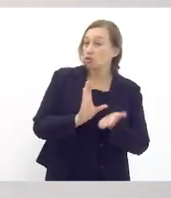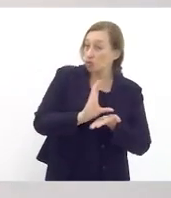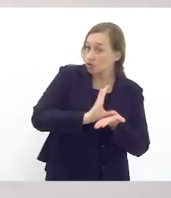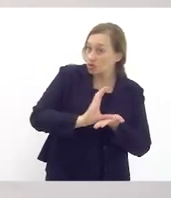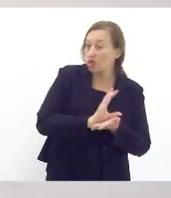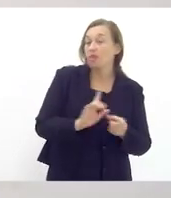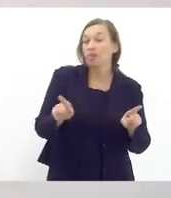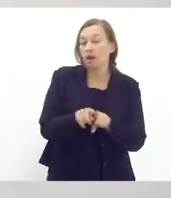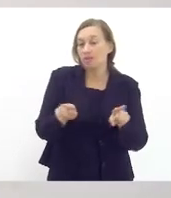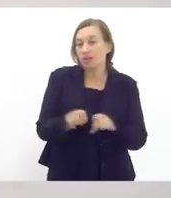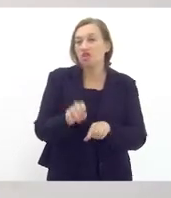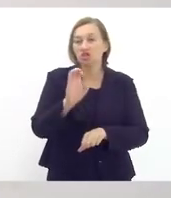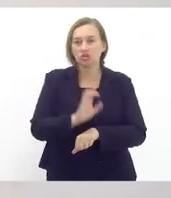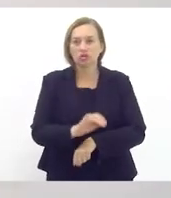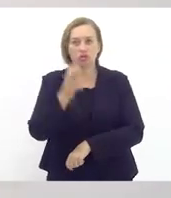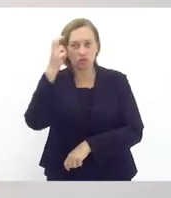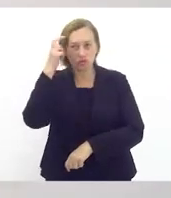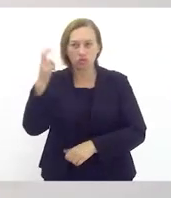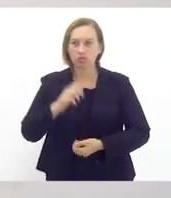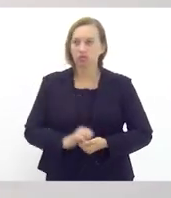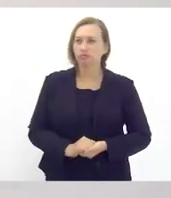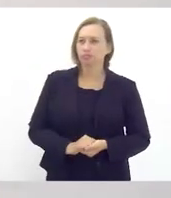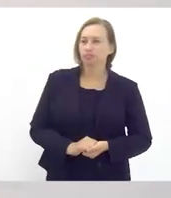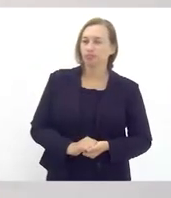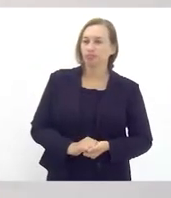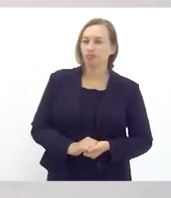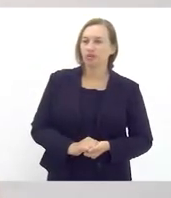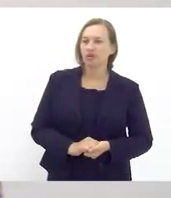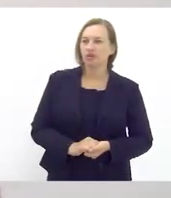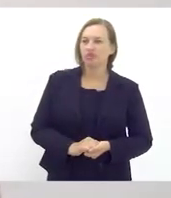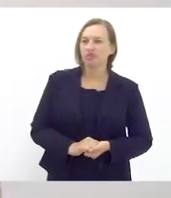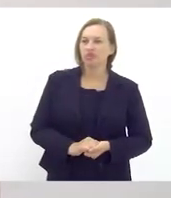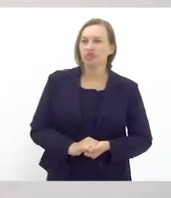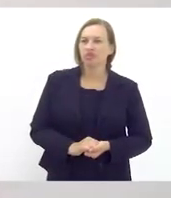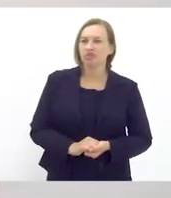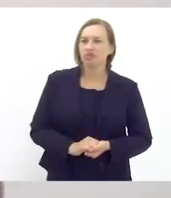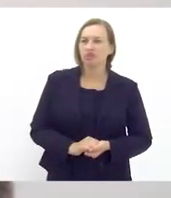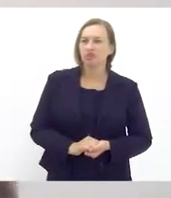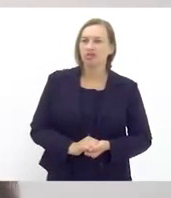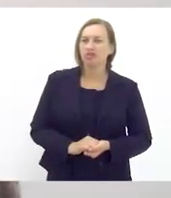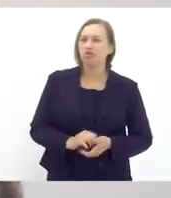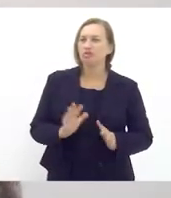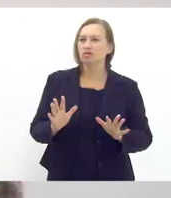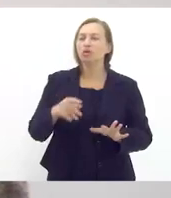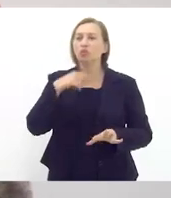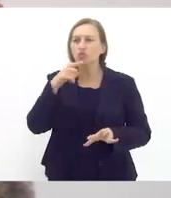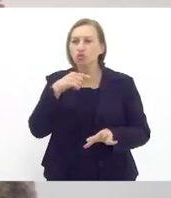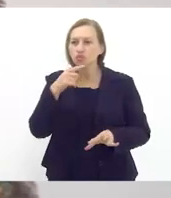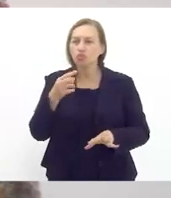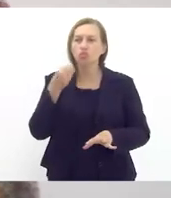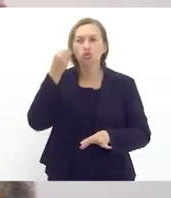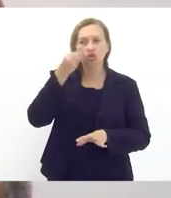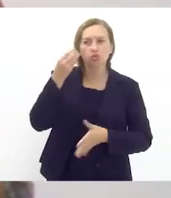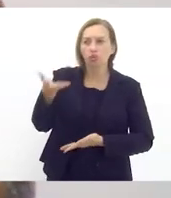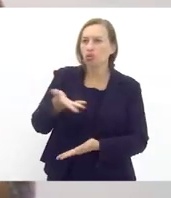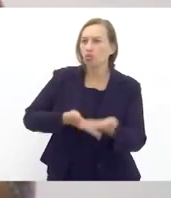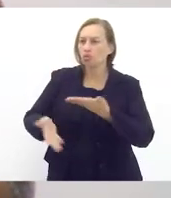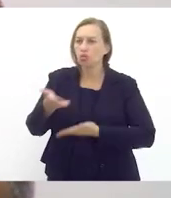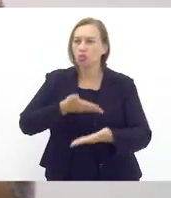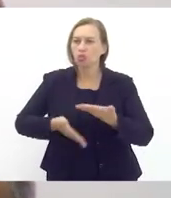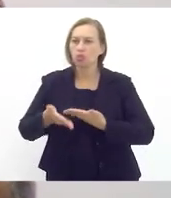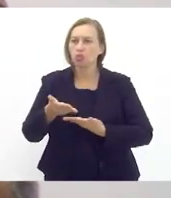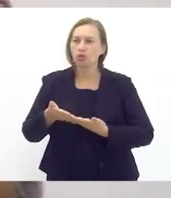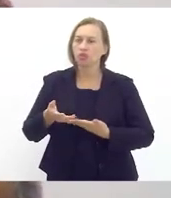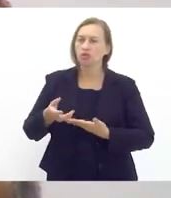também estadual de cultura para a gente fazer um painel potente tirar dúvida e trocar experiência com os nossos